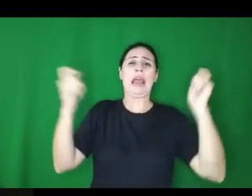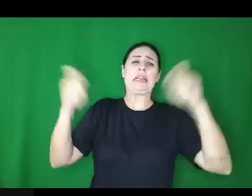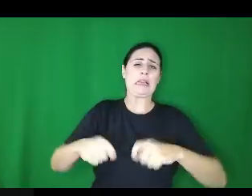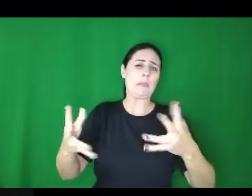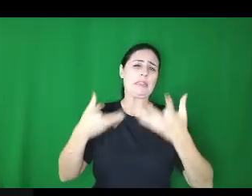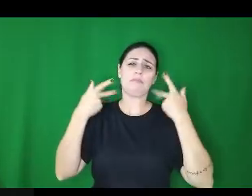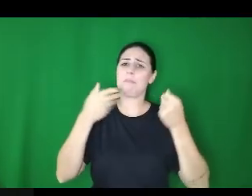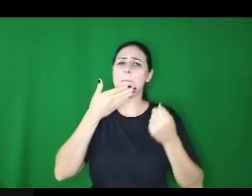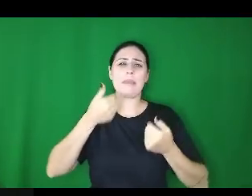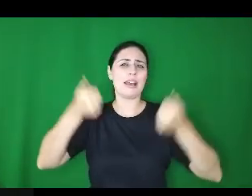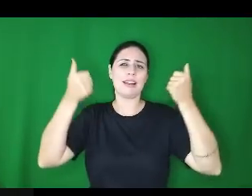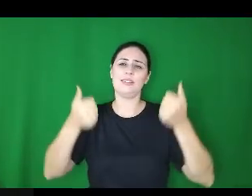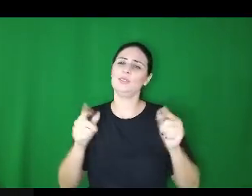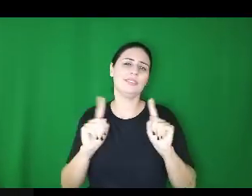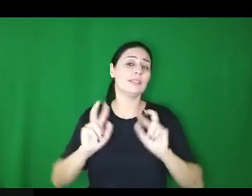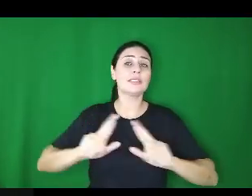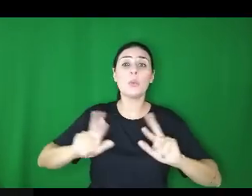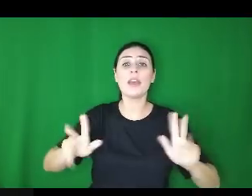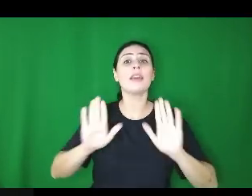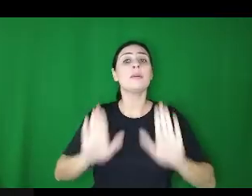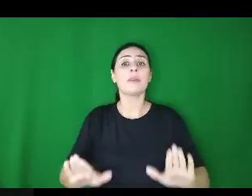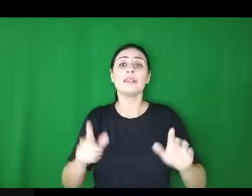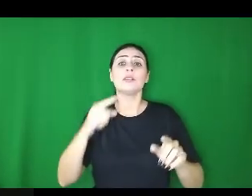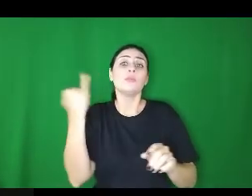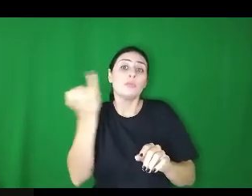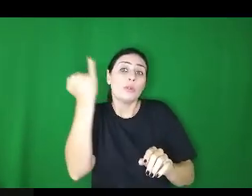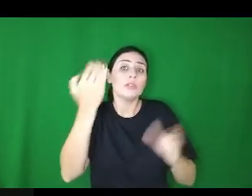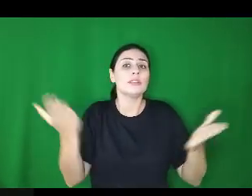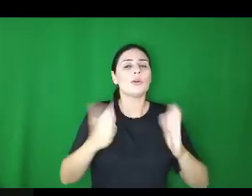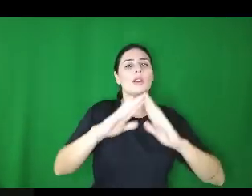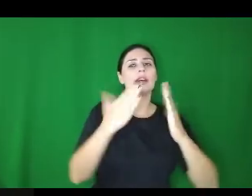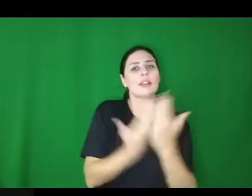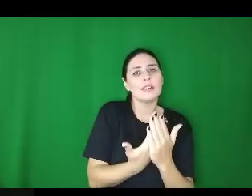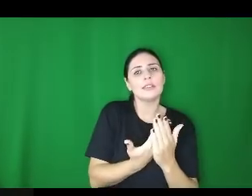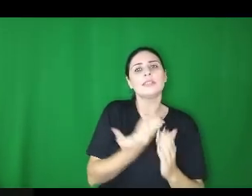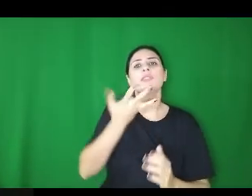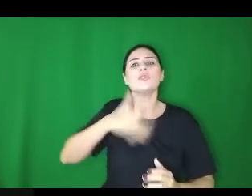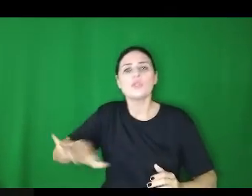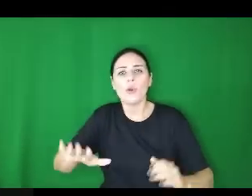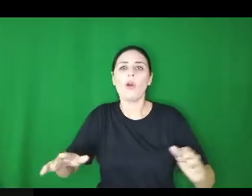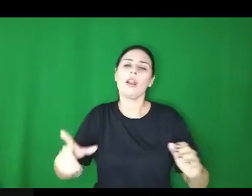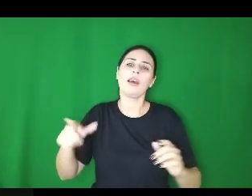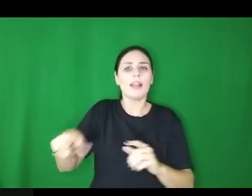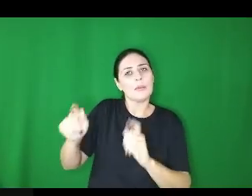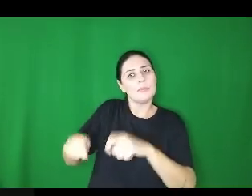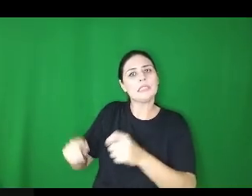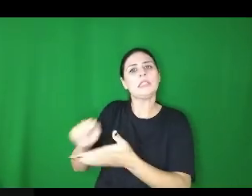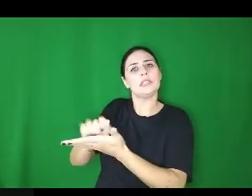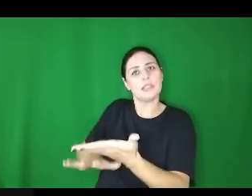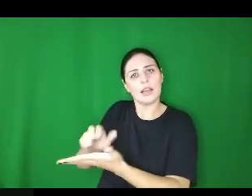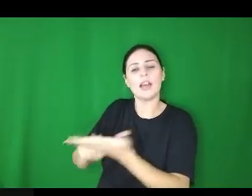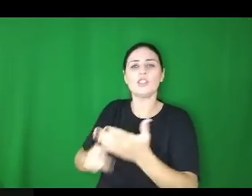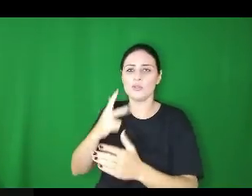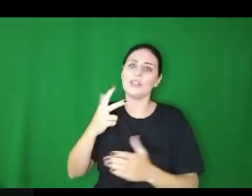agora a nossa preocupação é mais manter o vínculo da criança com a escola, né? Isso, a gente, no começo,